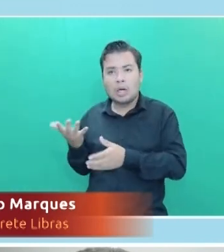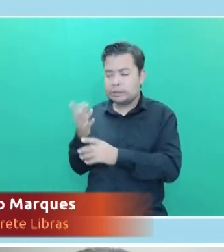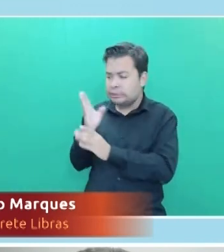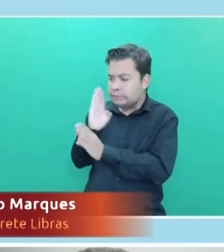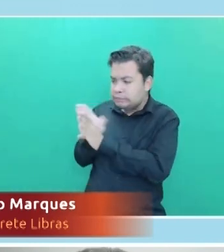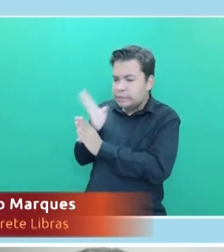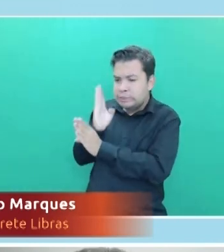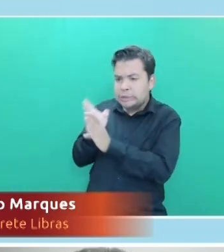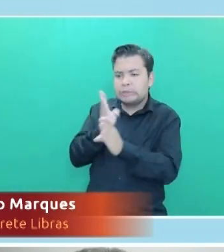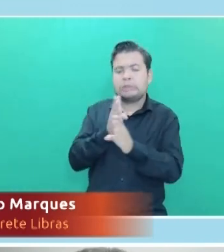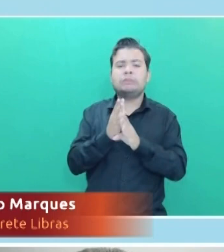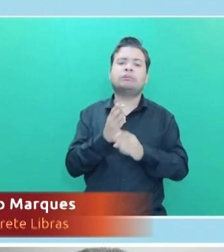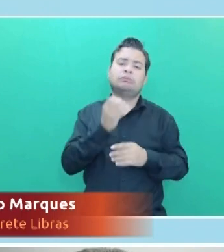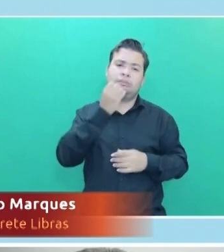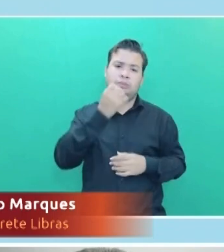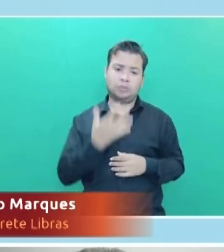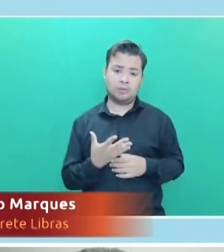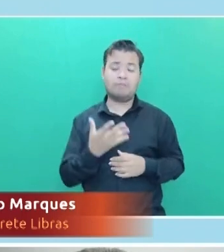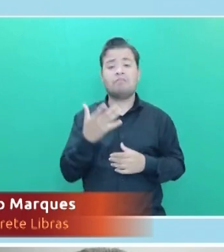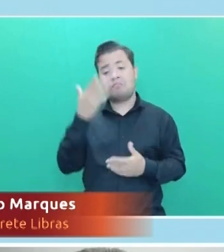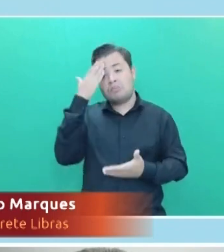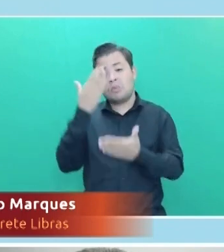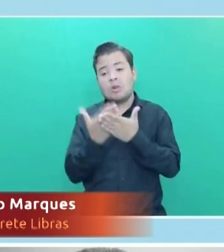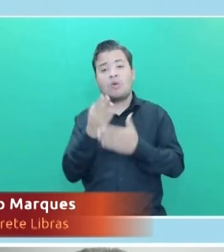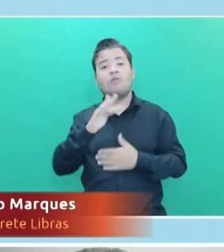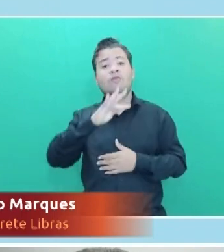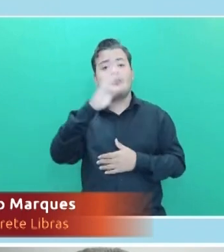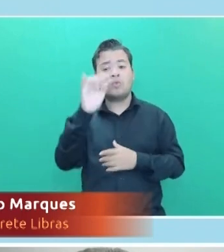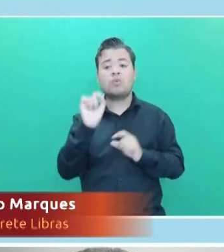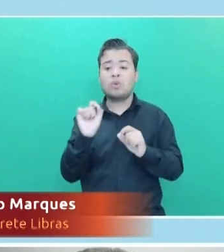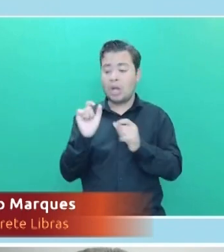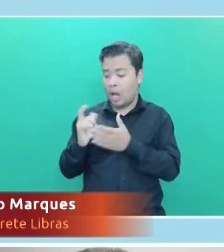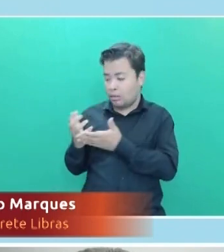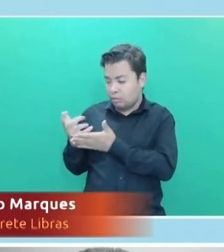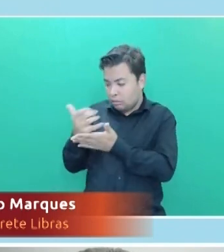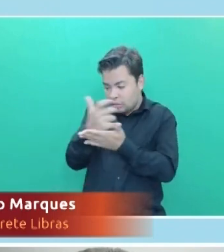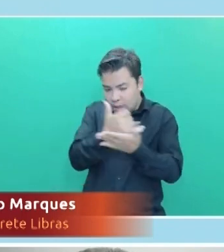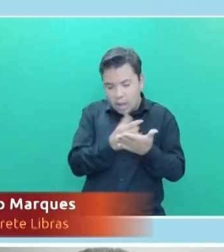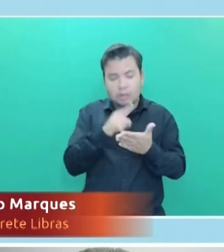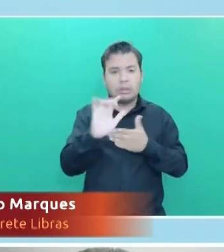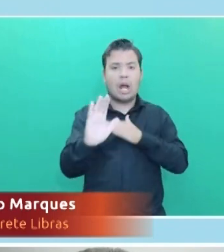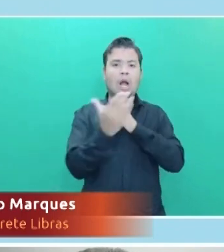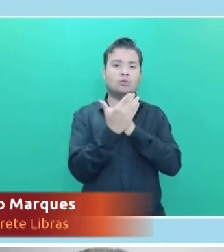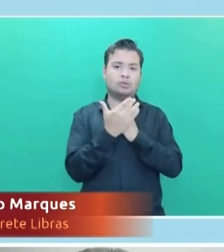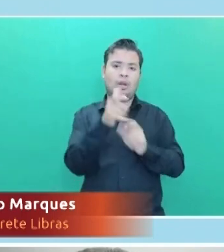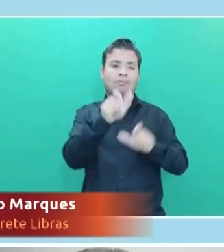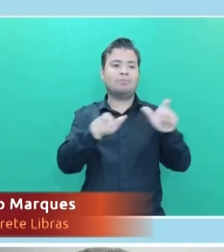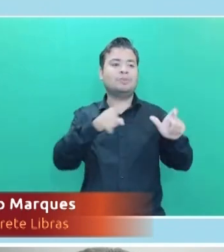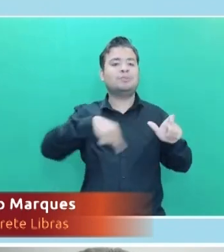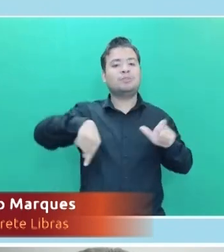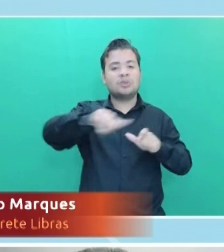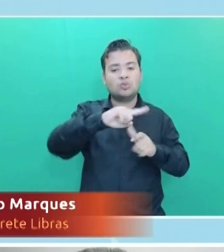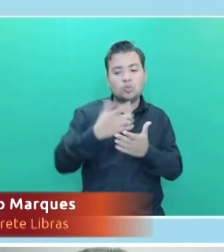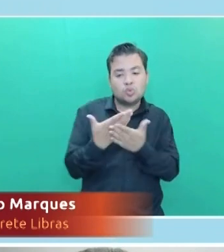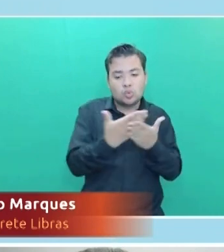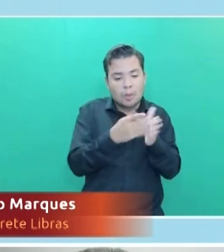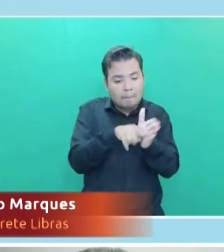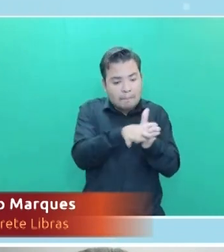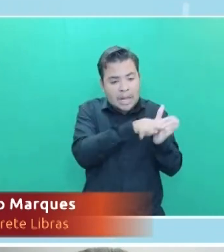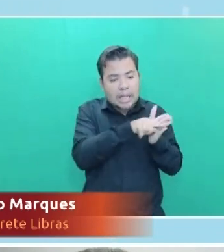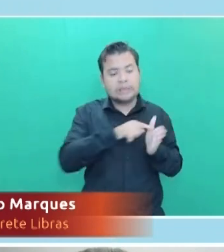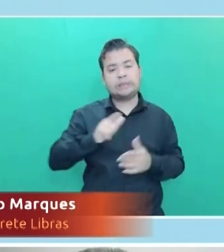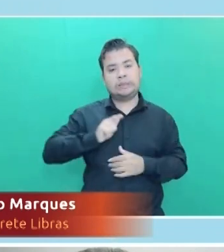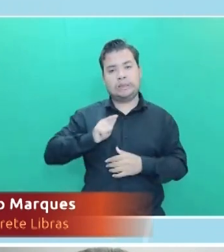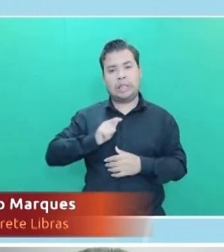futuramente vai colaborar, aquele que o pessoal faz pesquisa, né? Então, vai colaborar muito. E